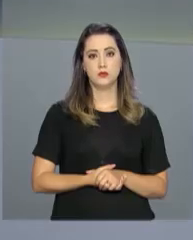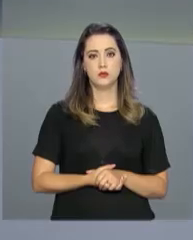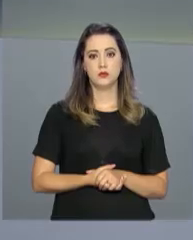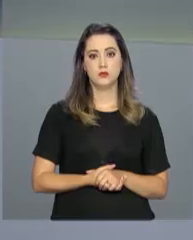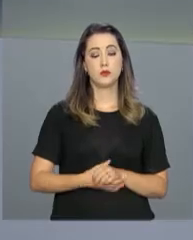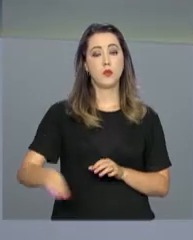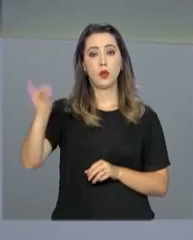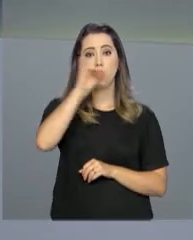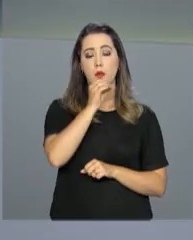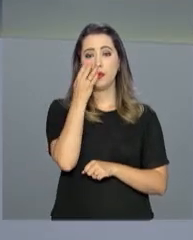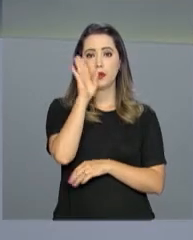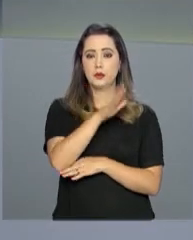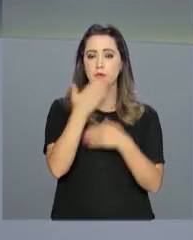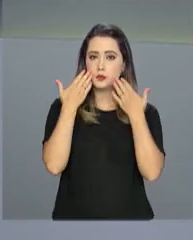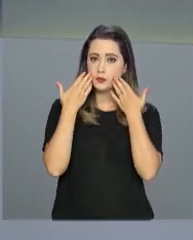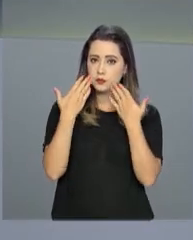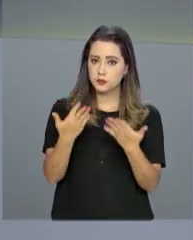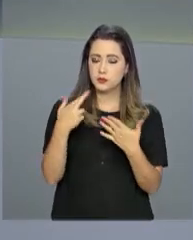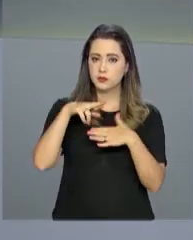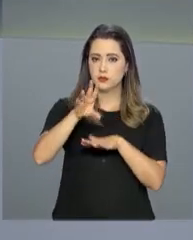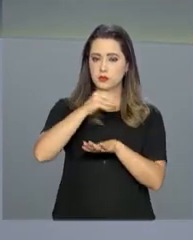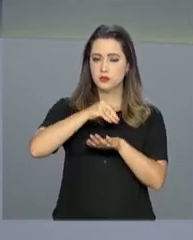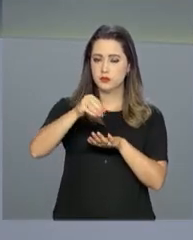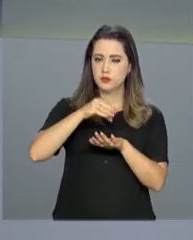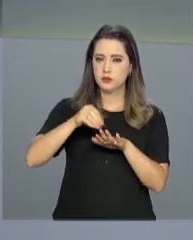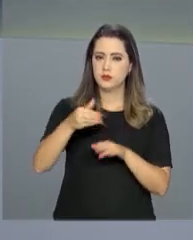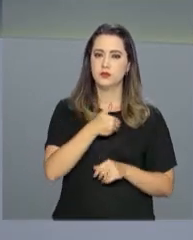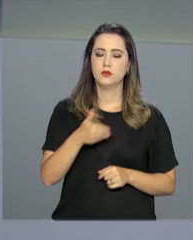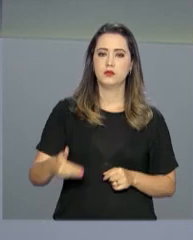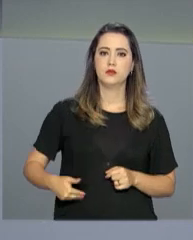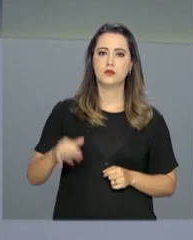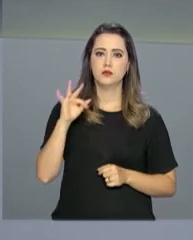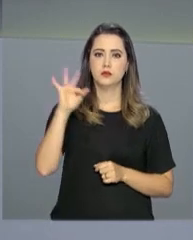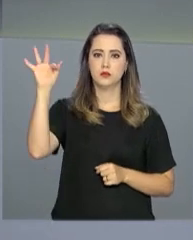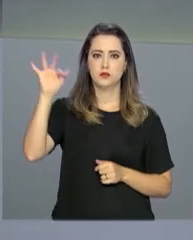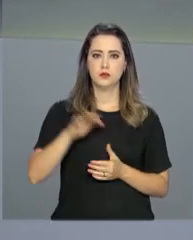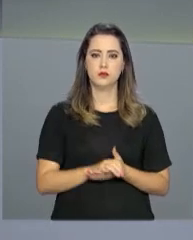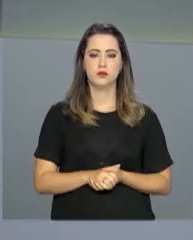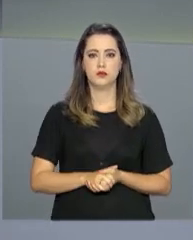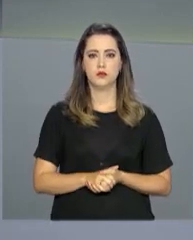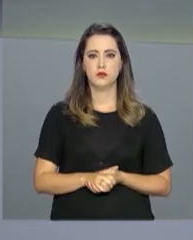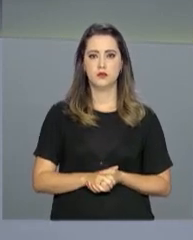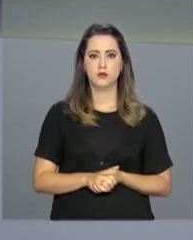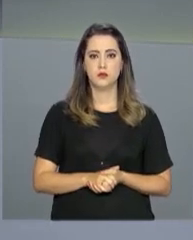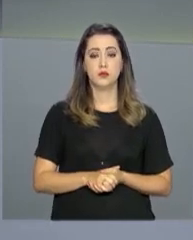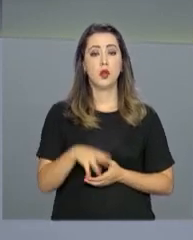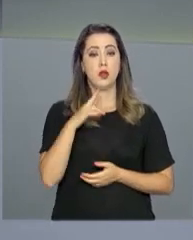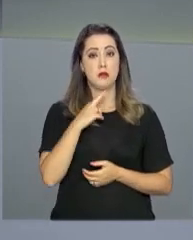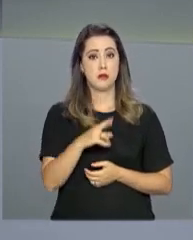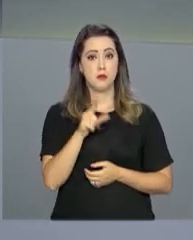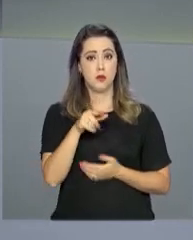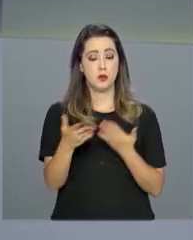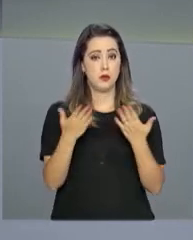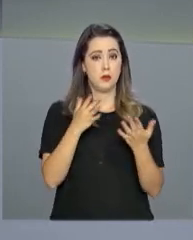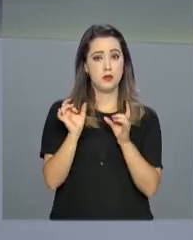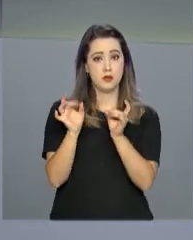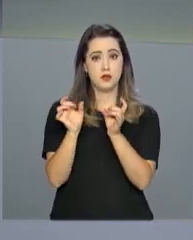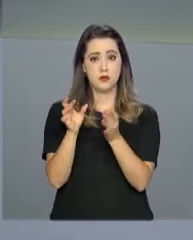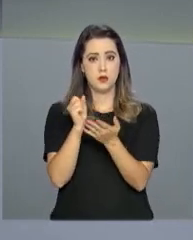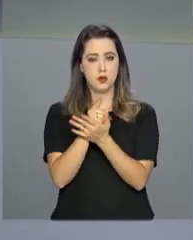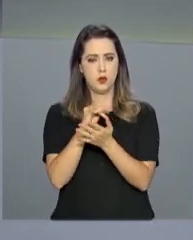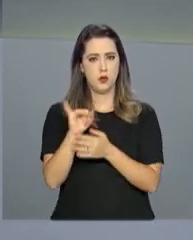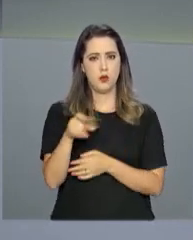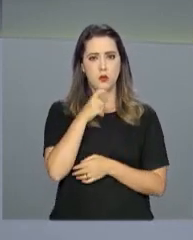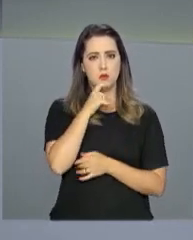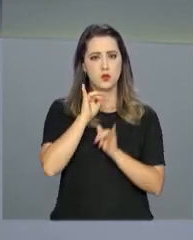Olá, boa tarde. Estamos de volta com o repórter NBR e as notícias do governo federal. O resultado da balança comercial de julho